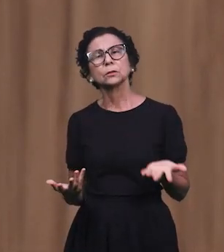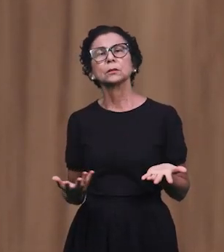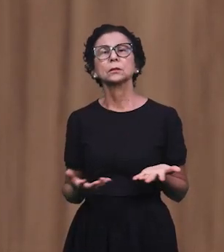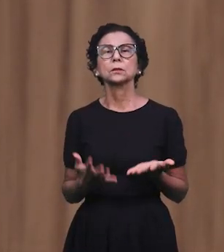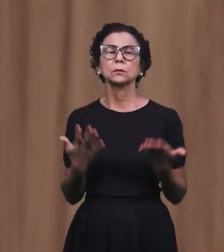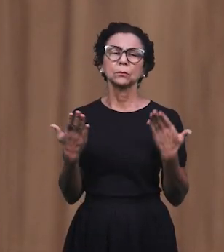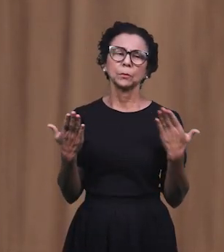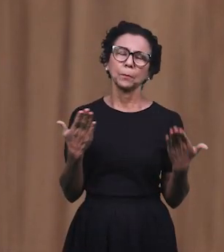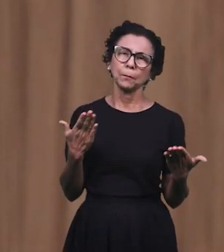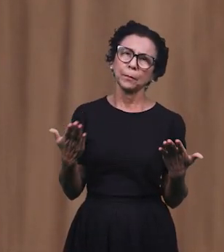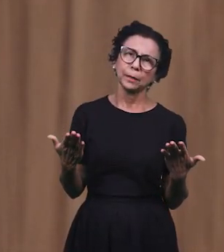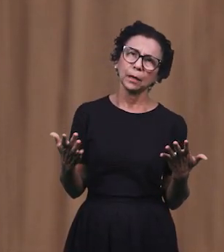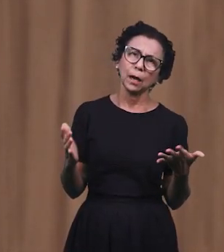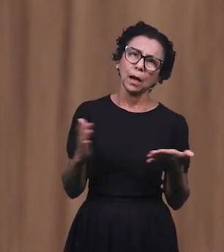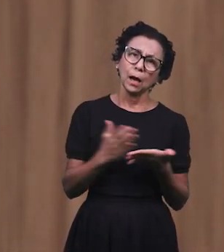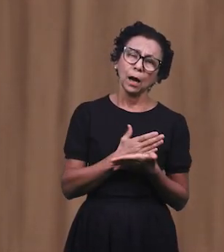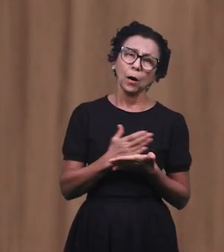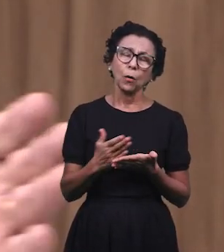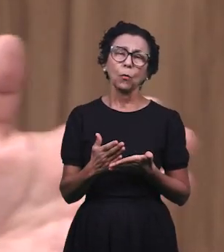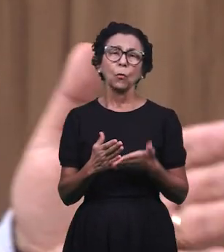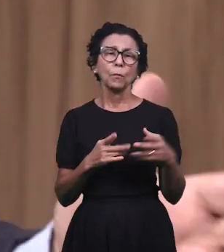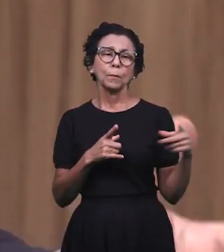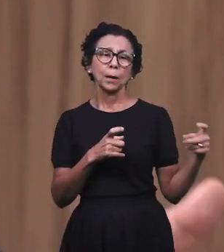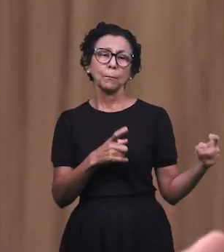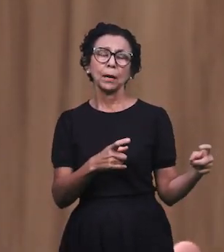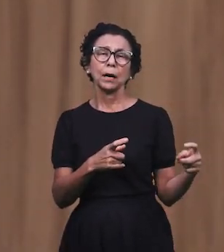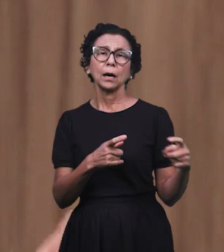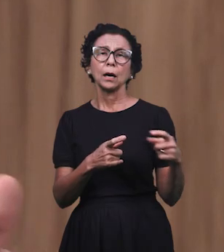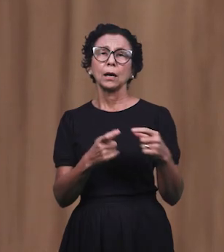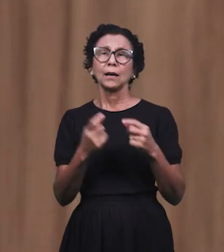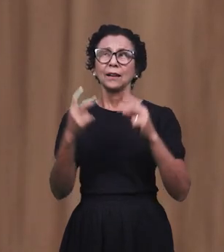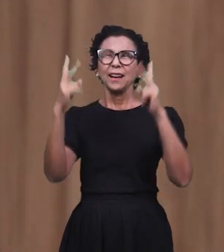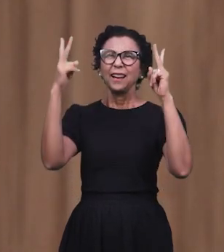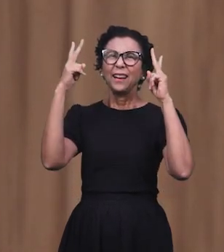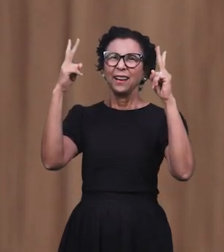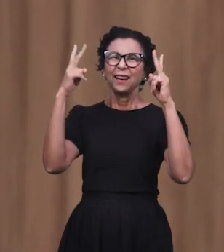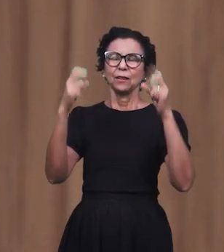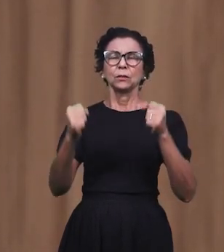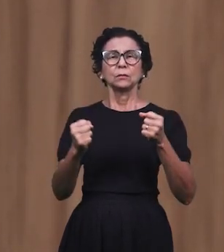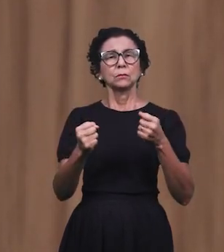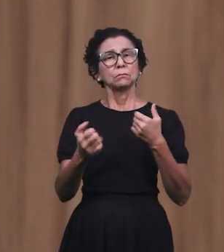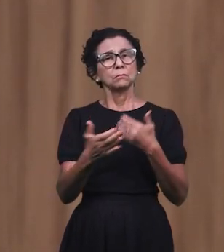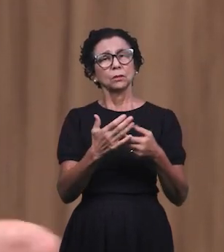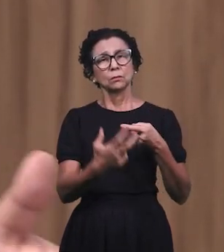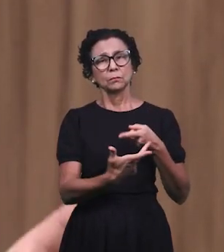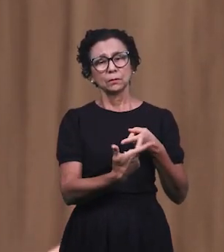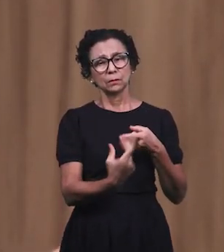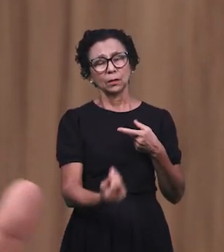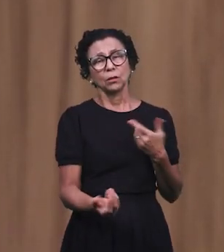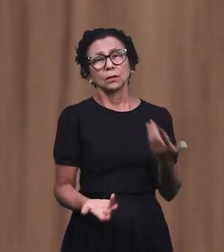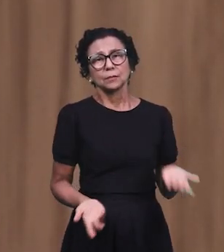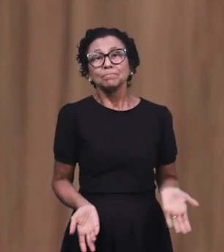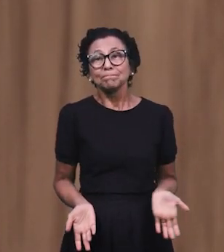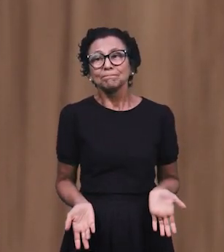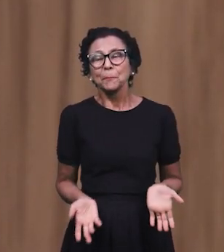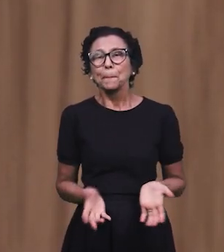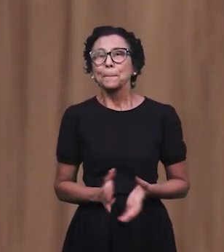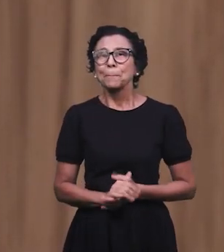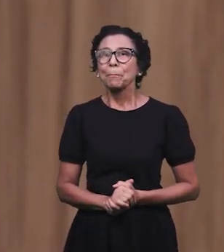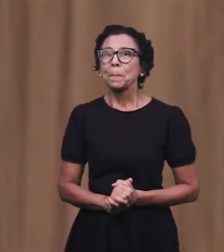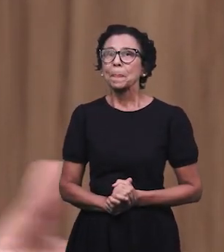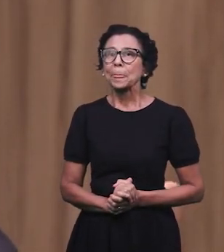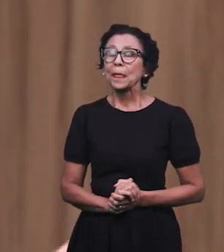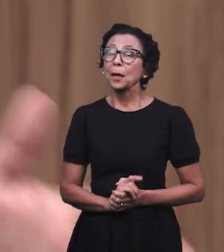características, nas quais algumas vezes há vitórias e algumas há derrotas, né? Não é só tudo vitória, tem vitórias e